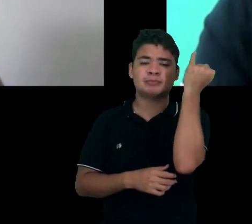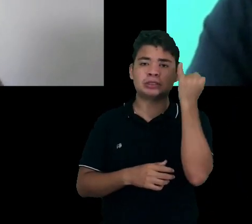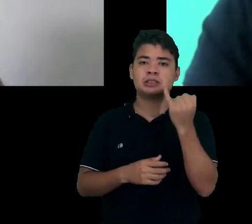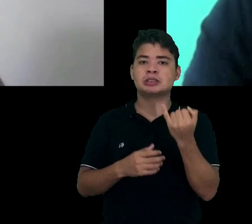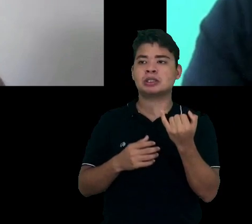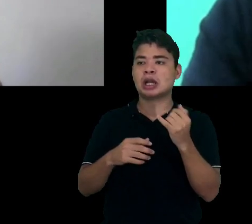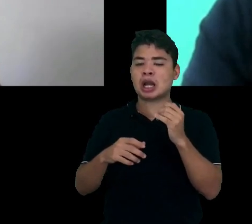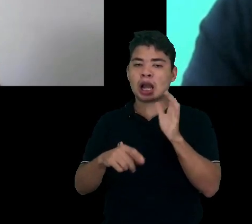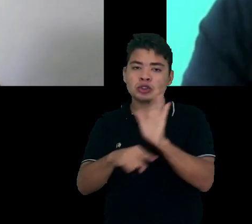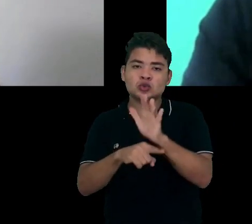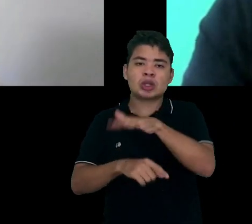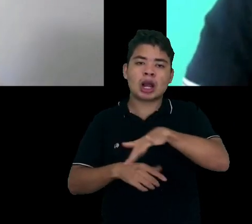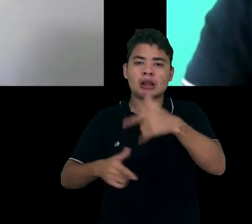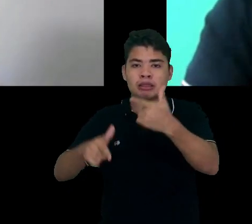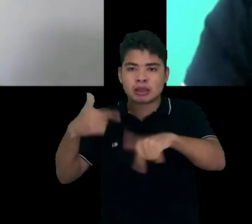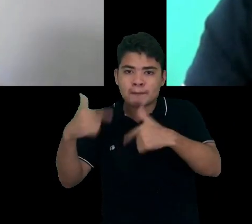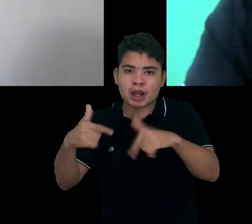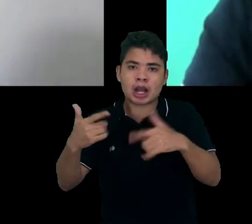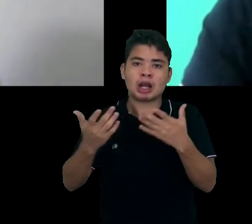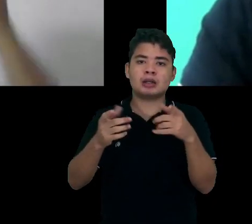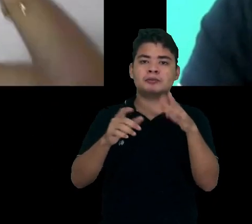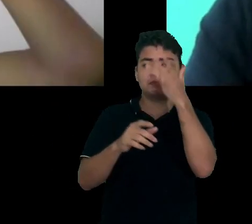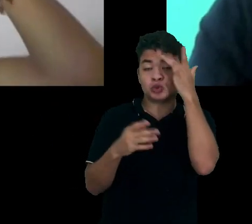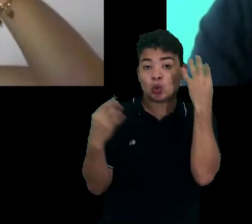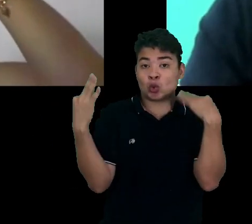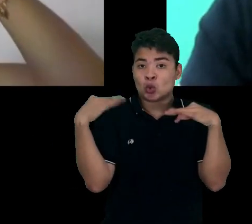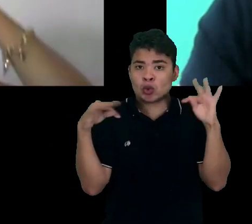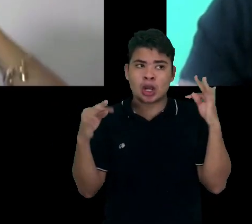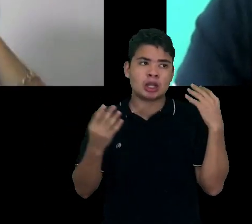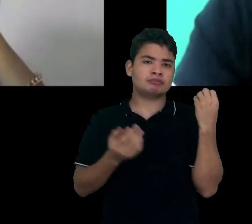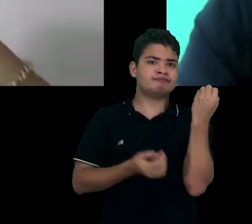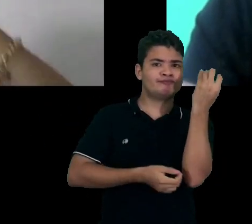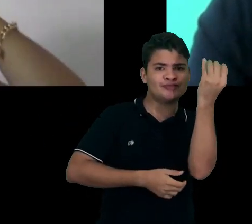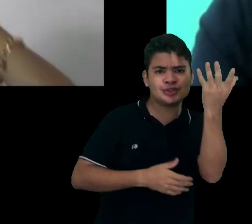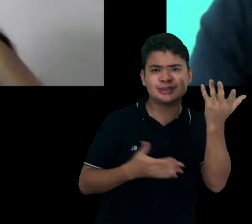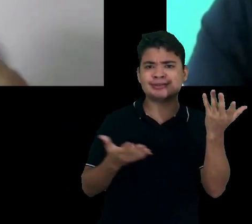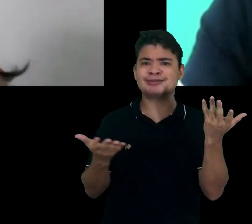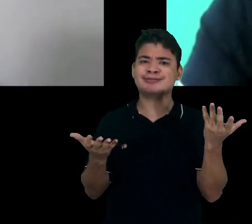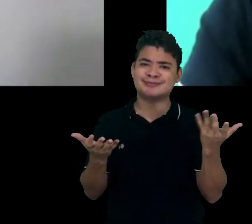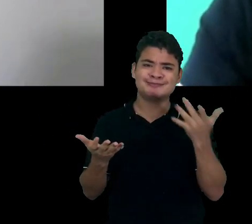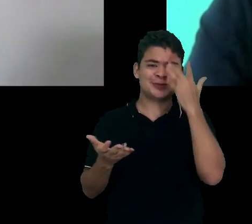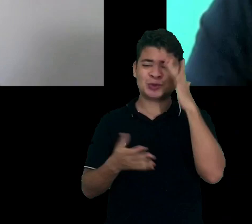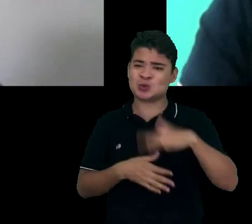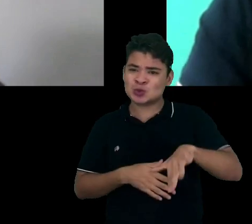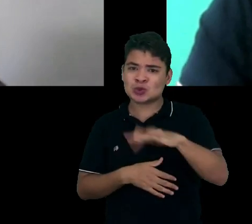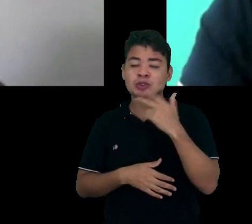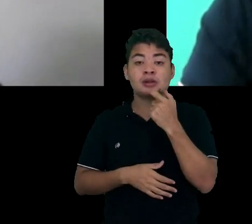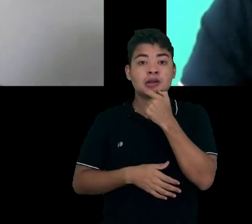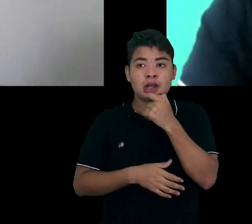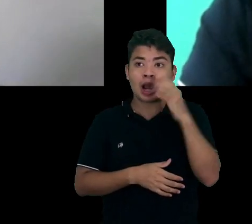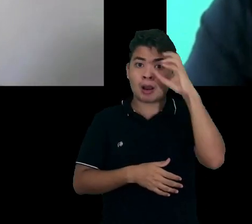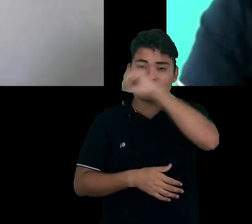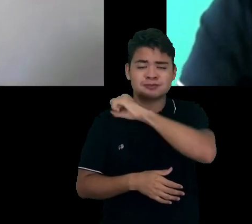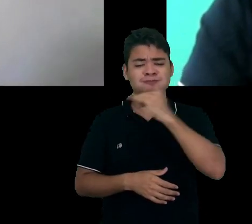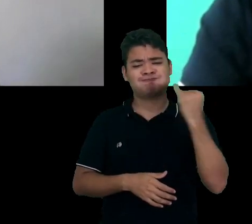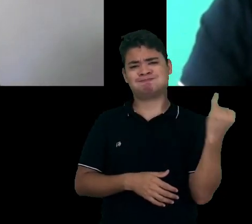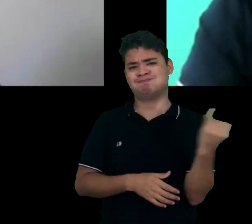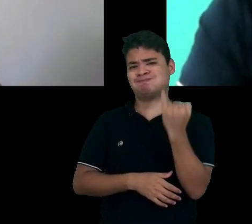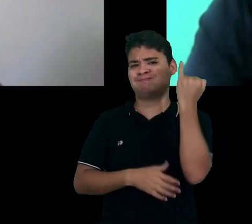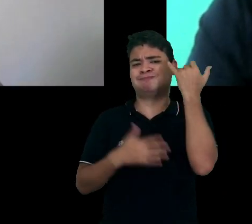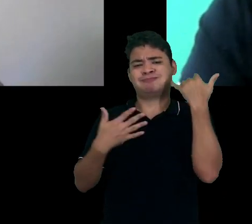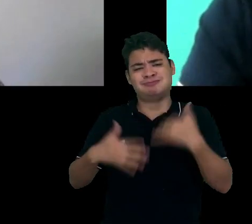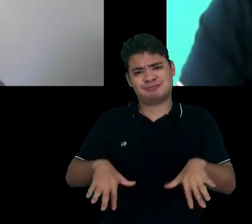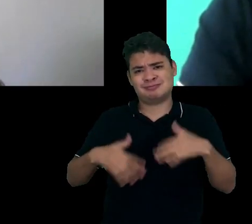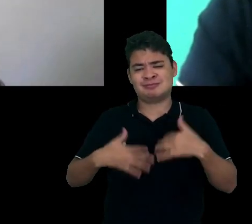o trabalho, para quem quer fazer turismo, para as pessoas em geral. O inglês ele é muito